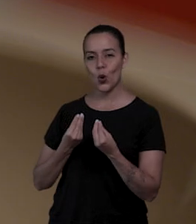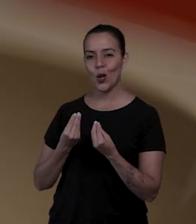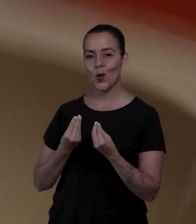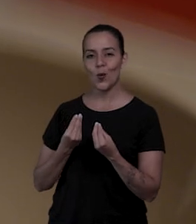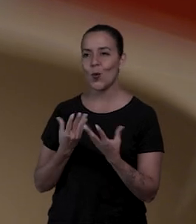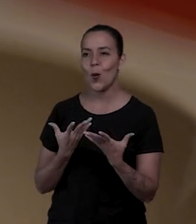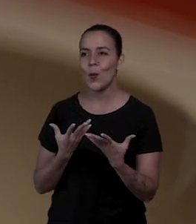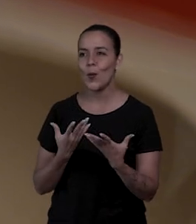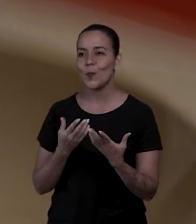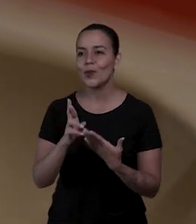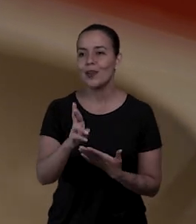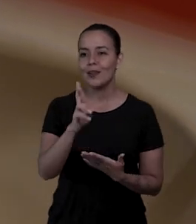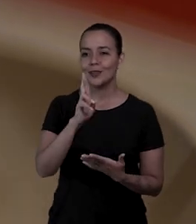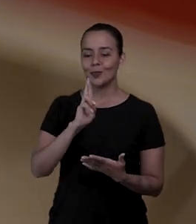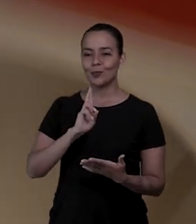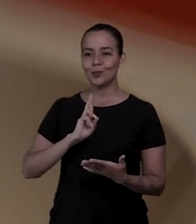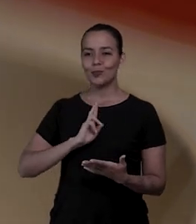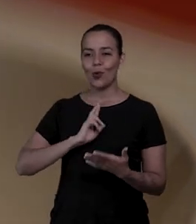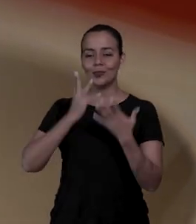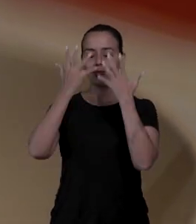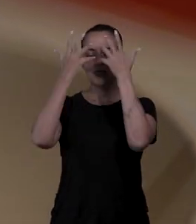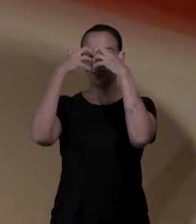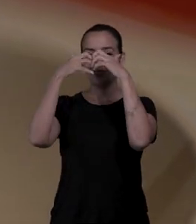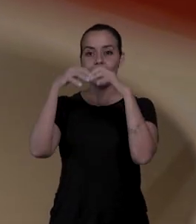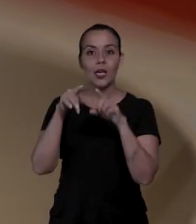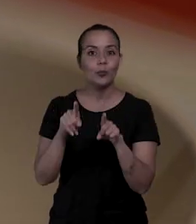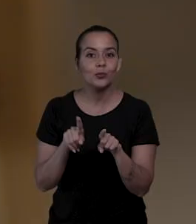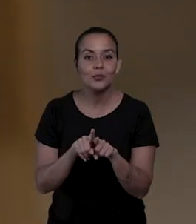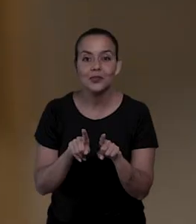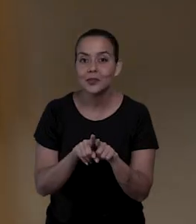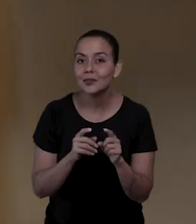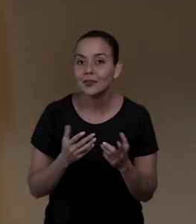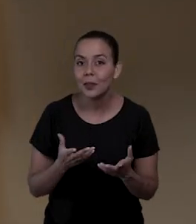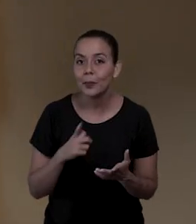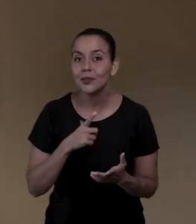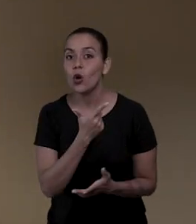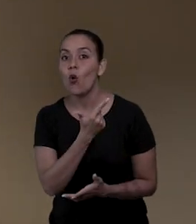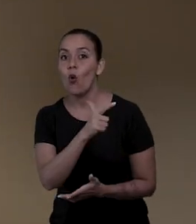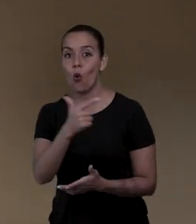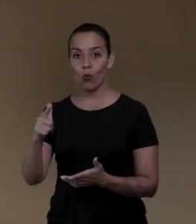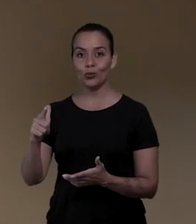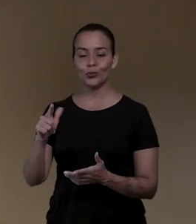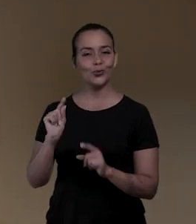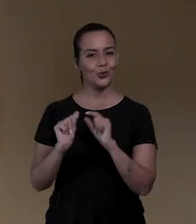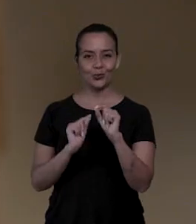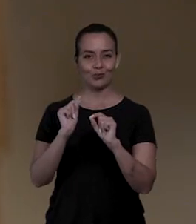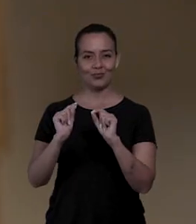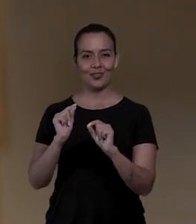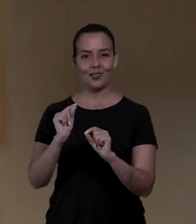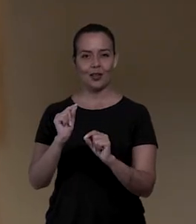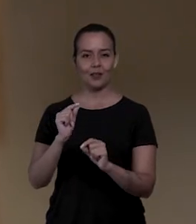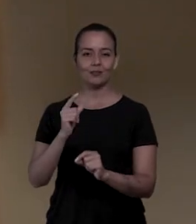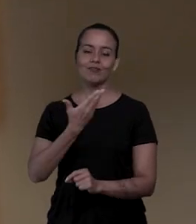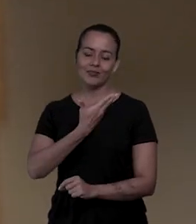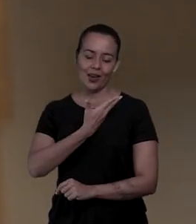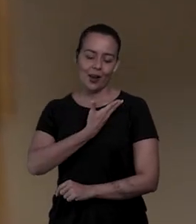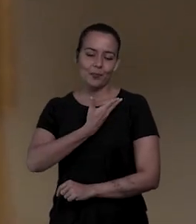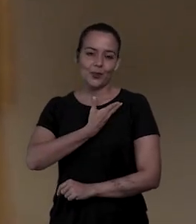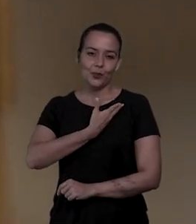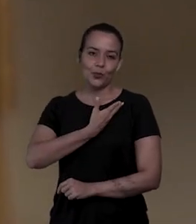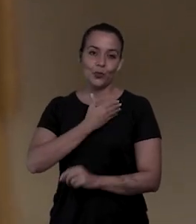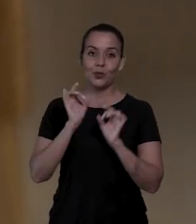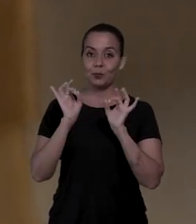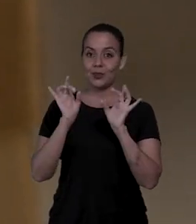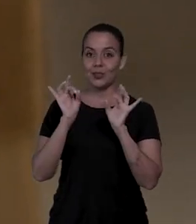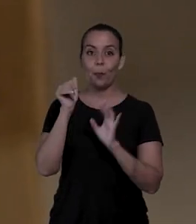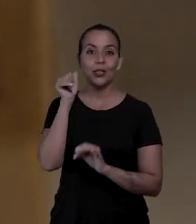resultado tão bom para o cérebro quanto o chocolate? Em uma plaquinha fincada na sobremesa. Ter amigos. Meu amigo é um doce. Especialmente